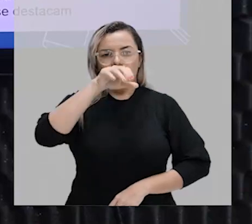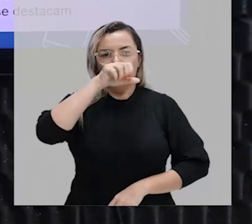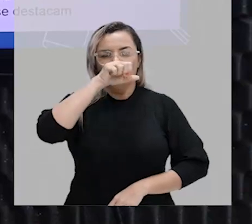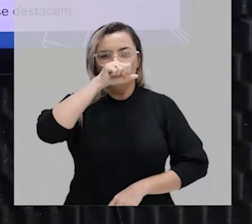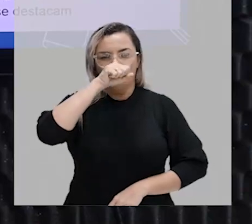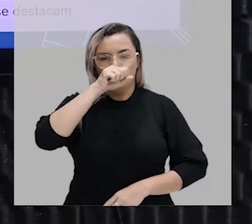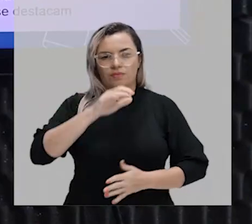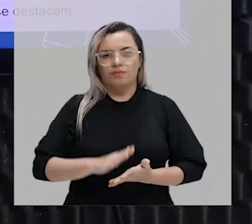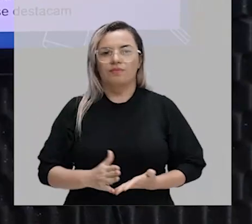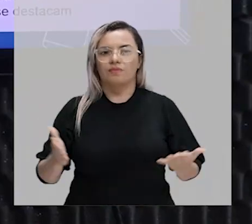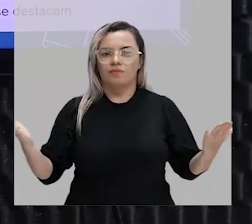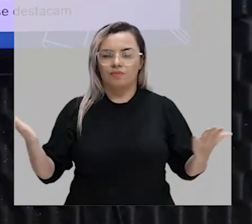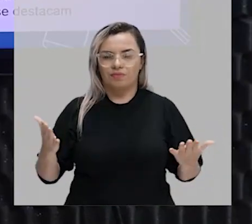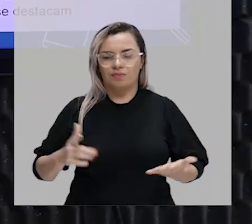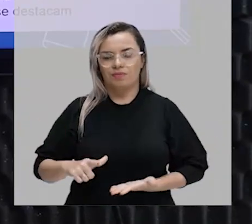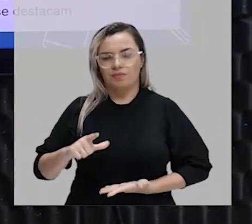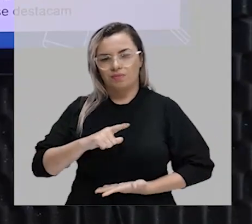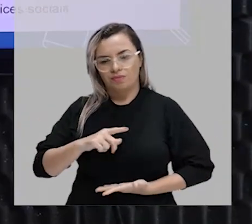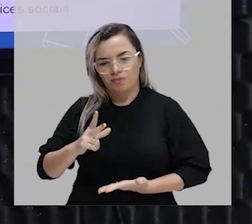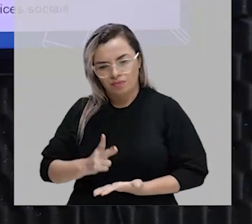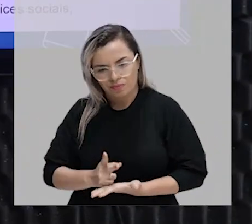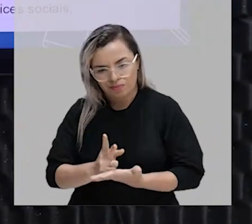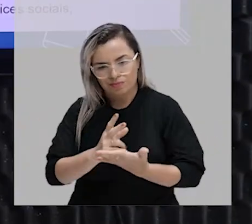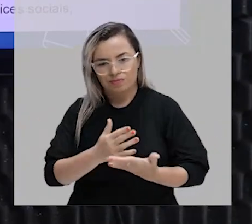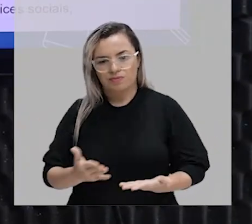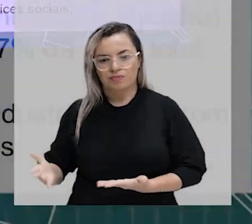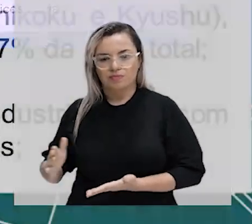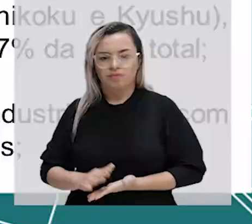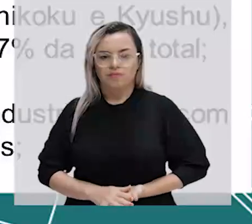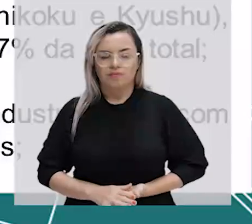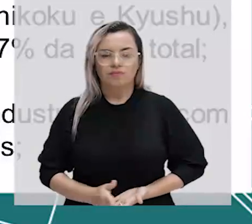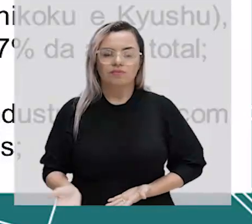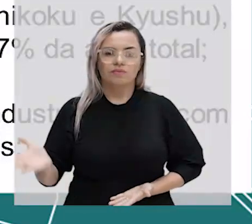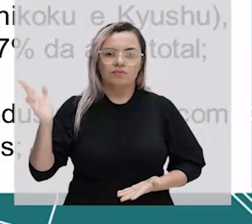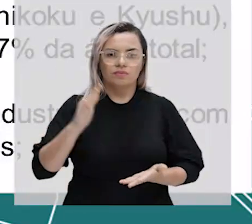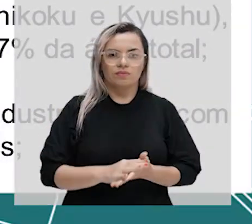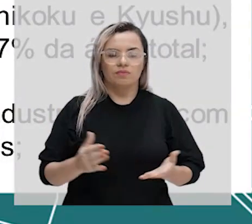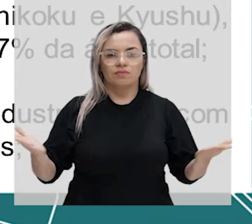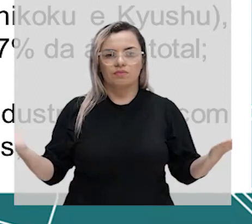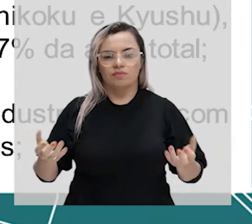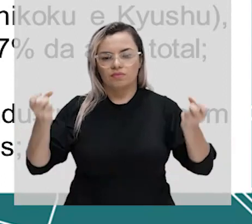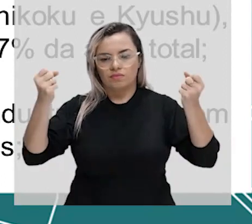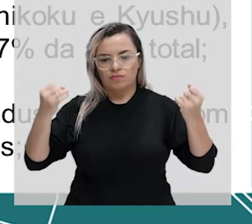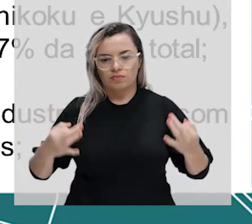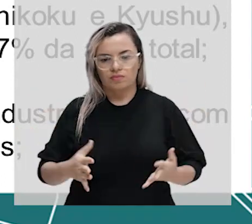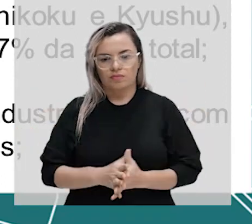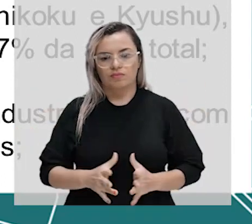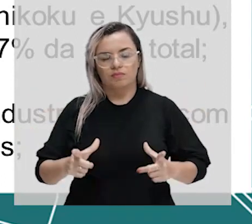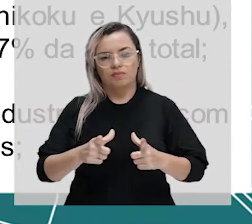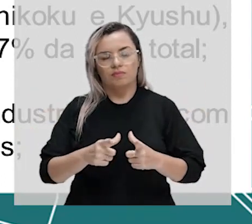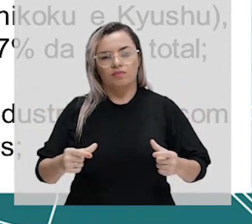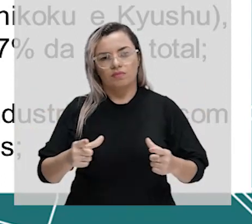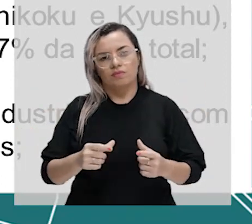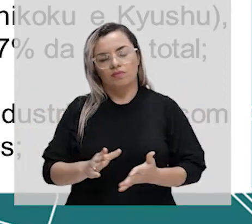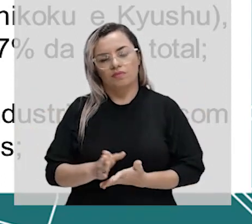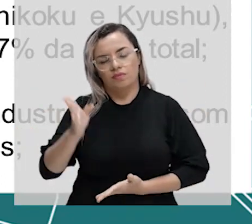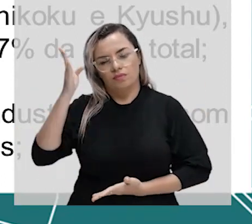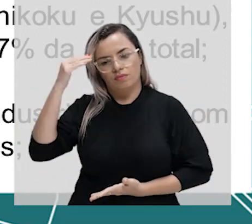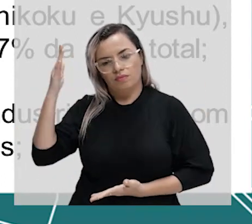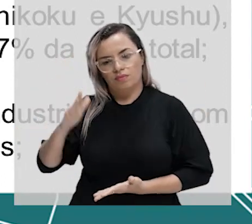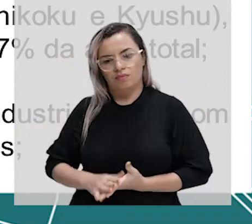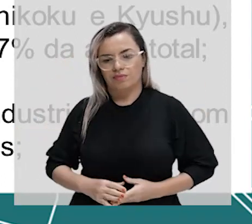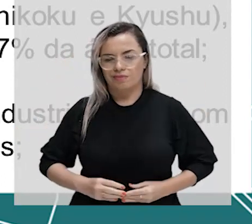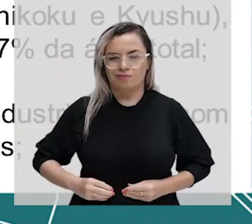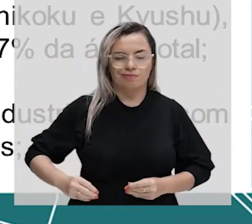Respira, que agora tem mais. Bora evoluir. Vamos falar agora sobre o Japão, né? A famosa Terra do